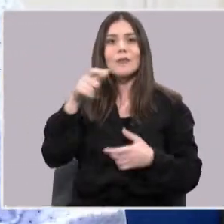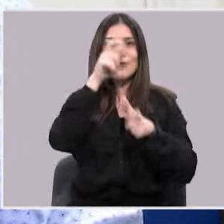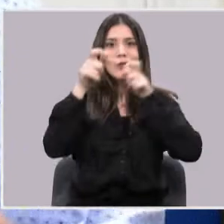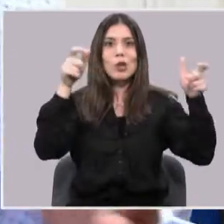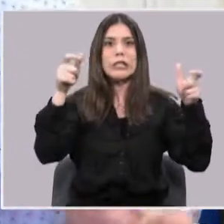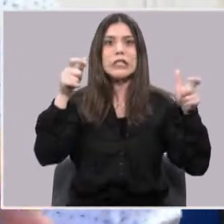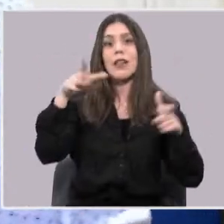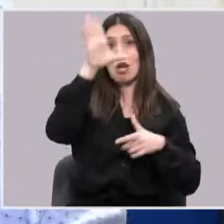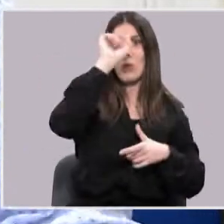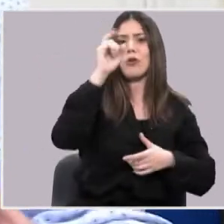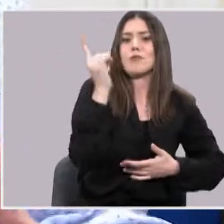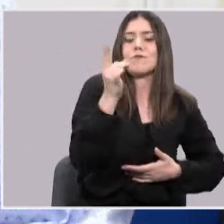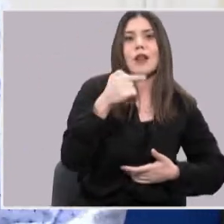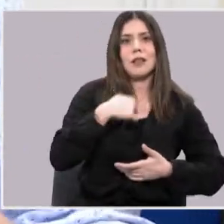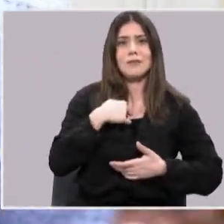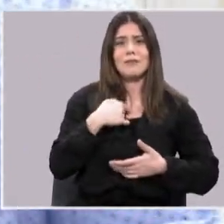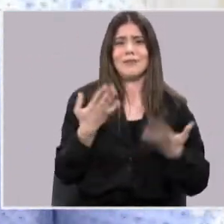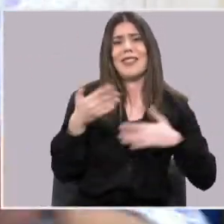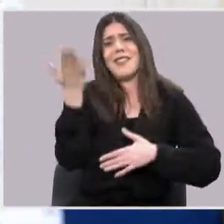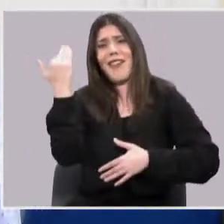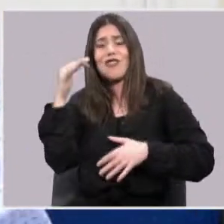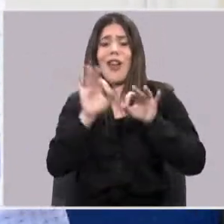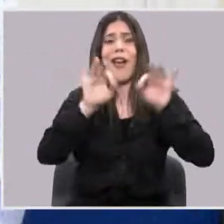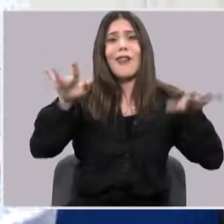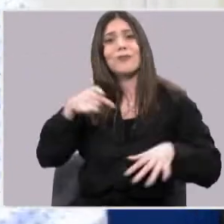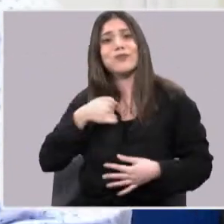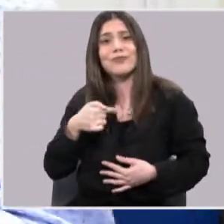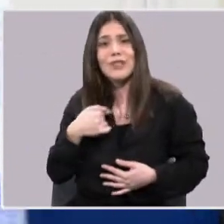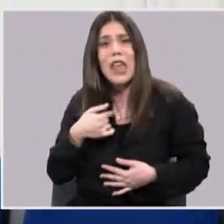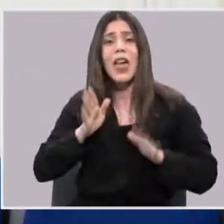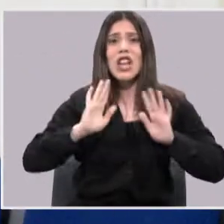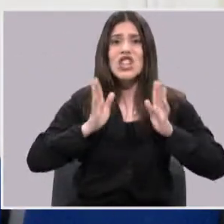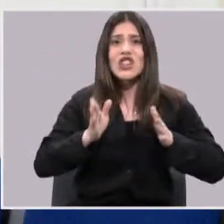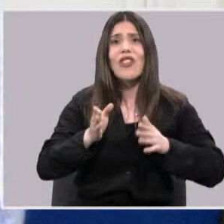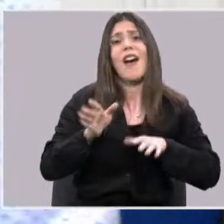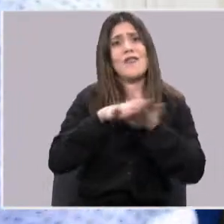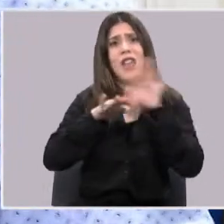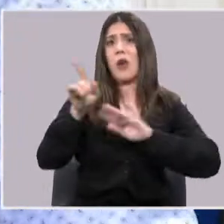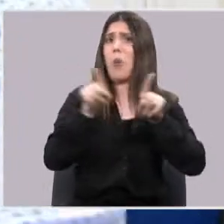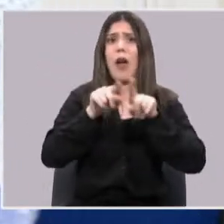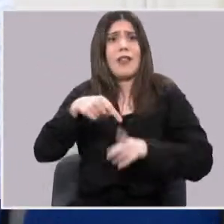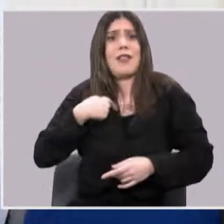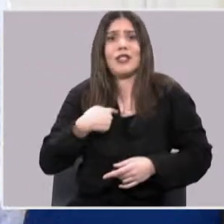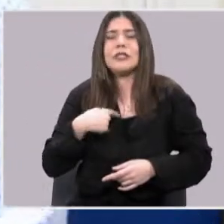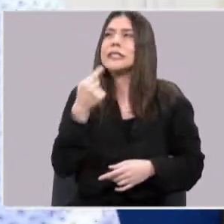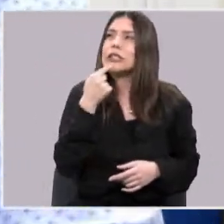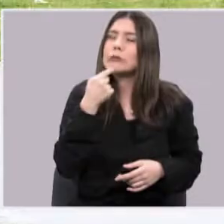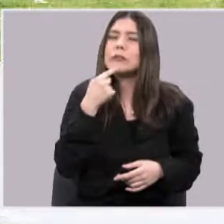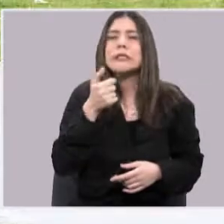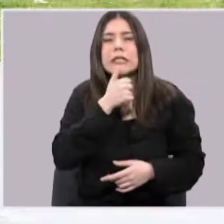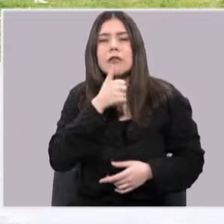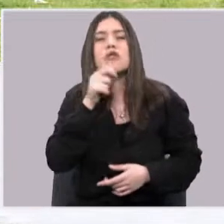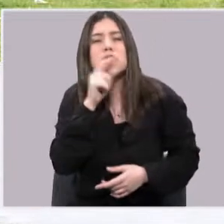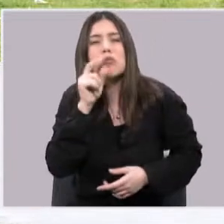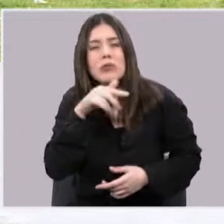temos pessoas que estão neste momento, que são nossos governantes, mas também já foram como nós, já foram jovens, já fizeram o seu trajeto e que eu percebi também que podia ter